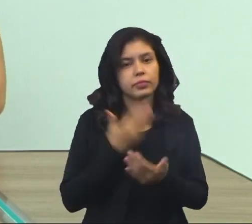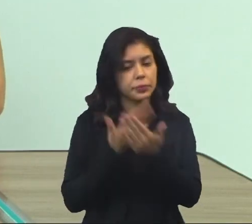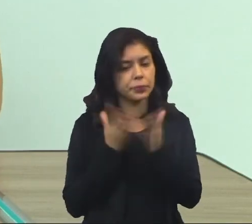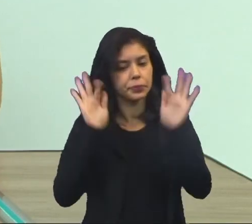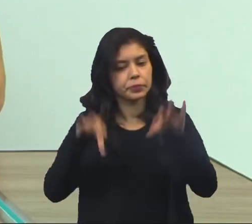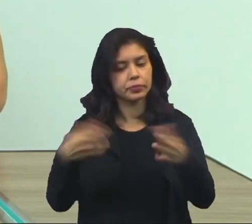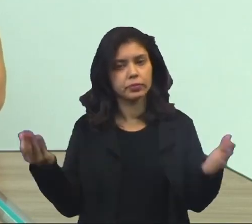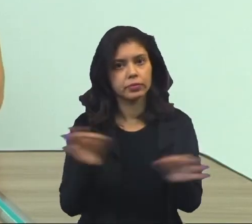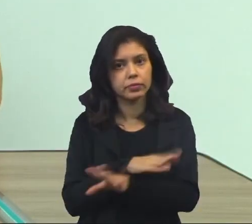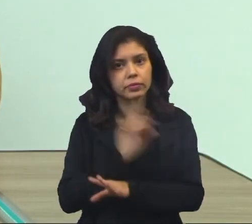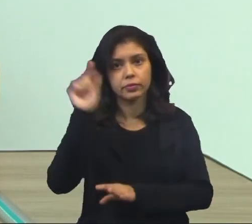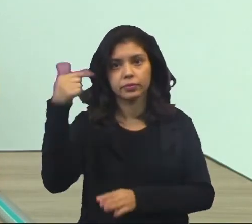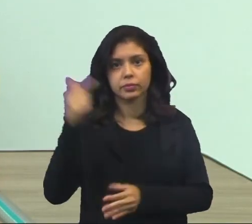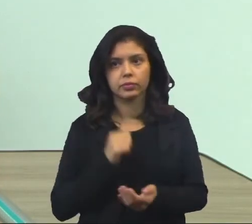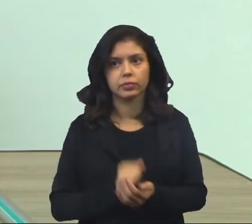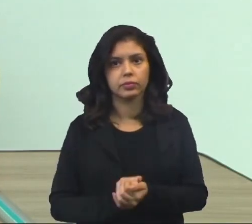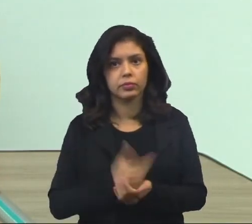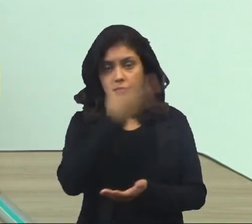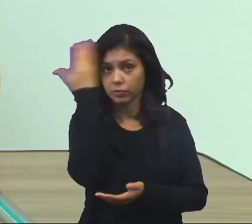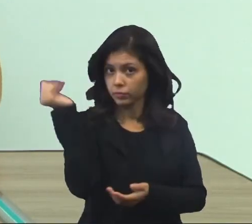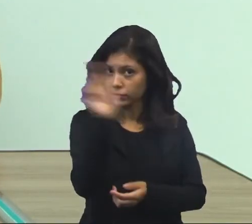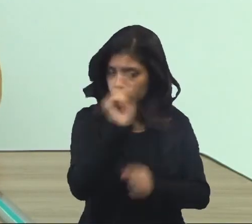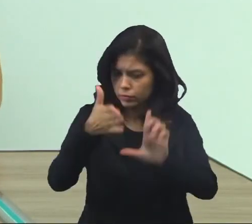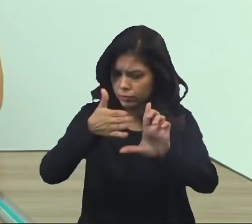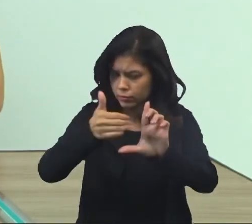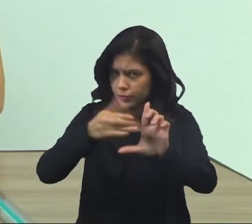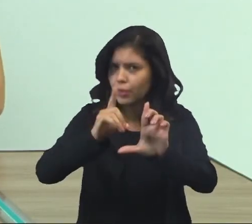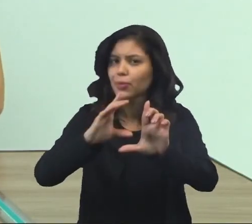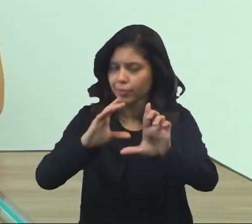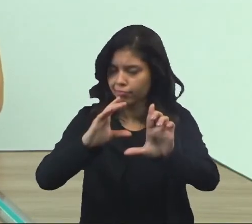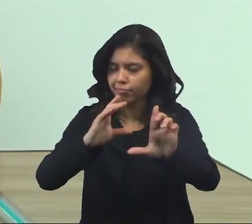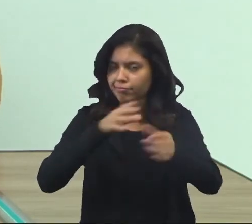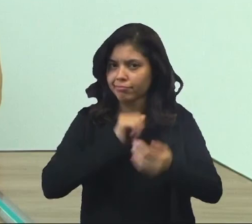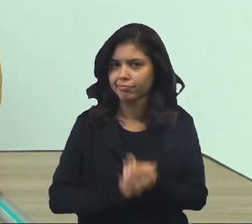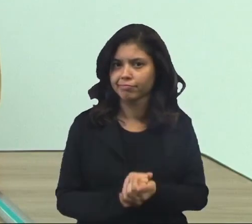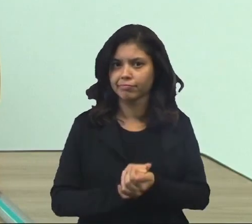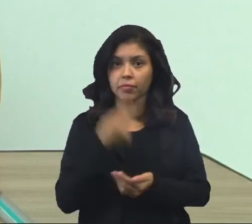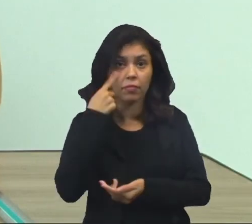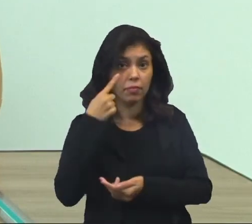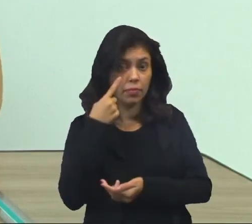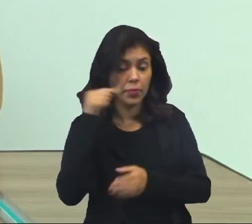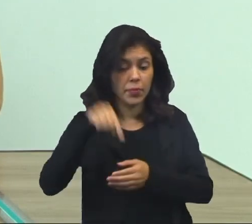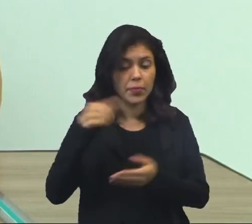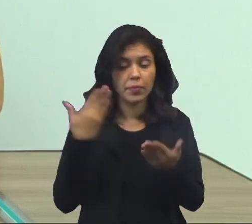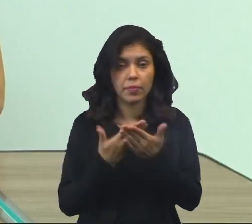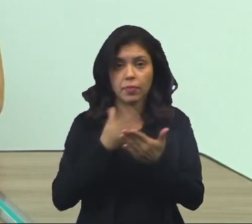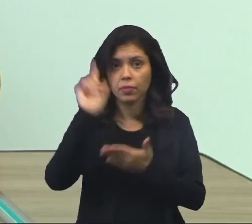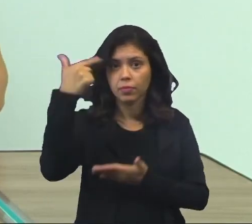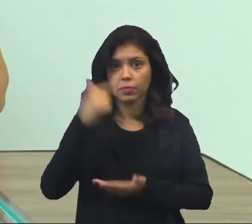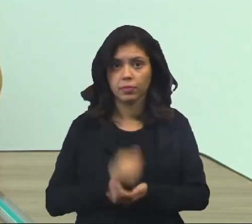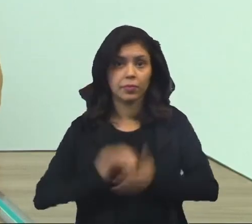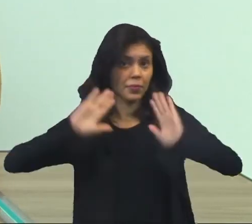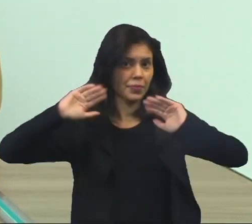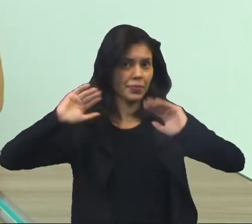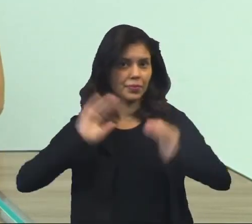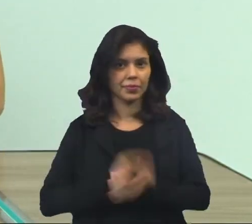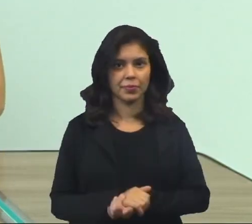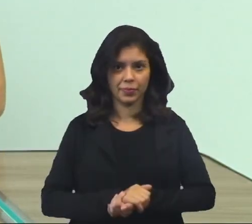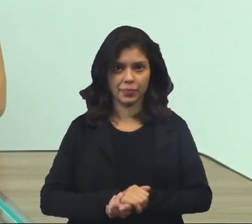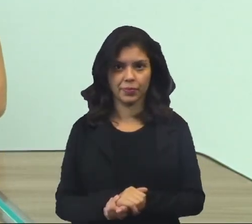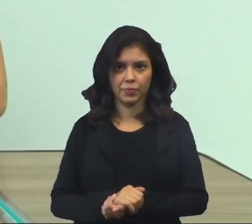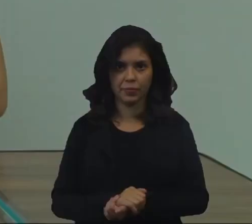fica por aqui e te aguardo na próxima. Mas não esqueça de acessar a plataforma Eduque, para você ter acesso a essa aula e muitas outras. Tchau, tchau.